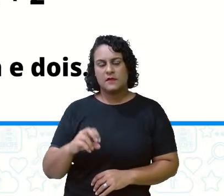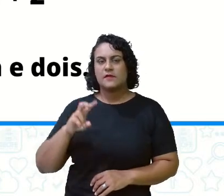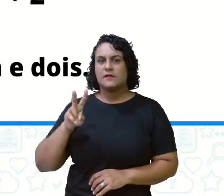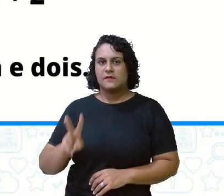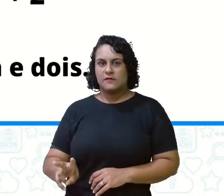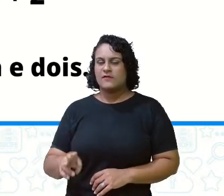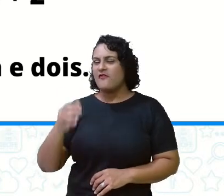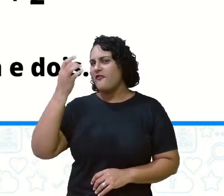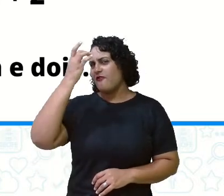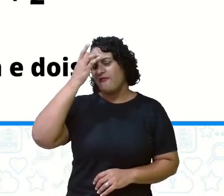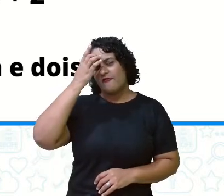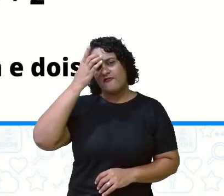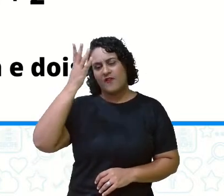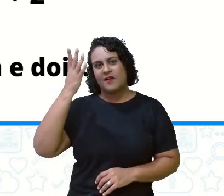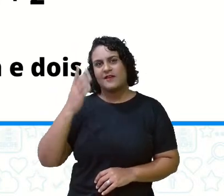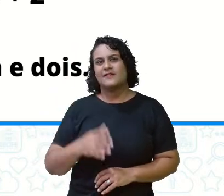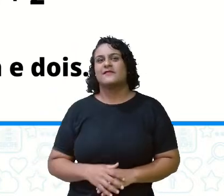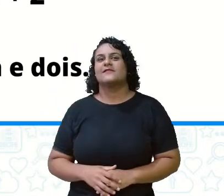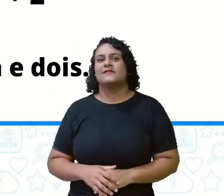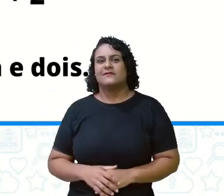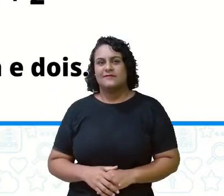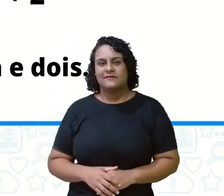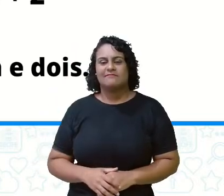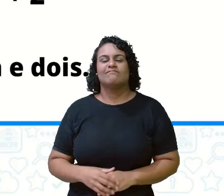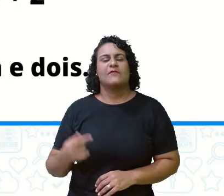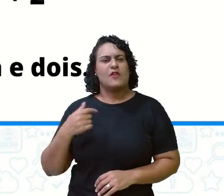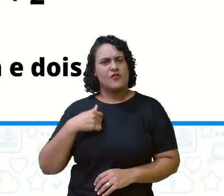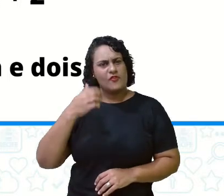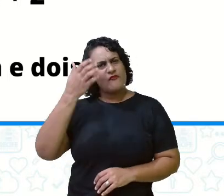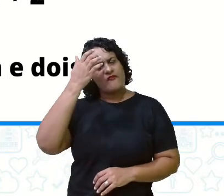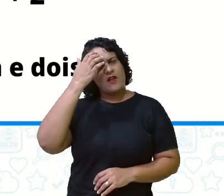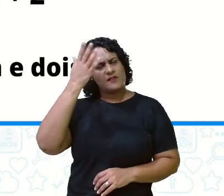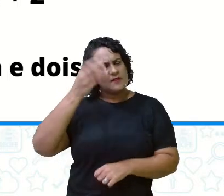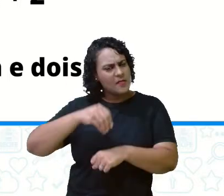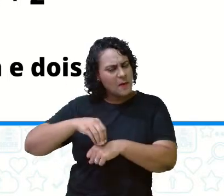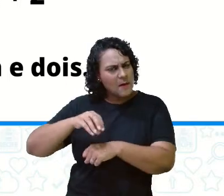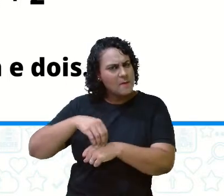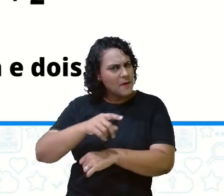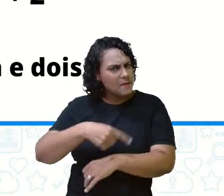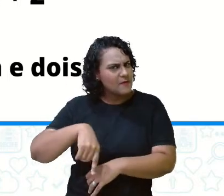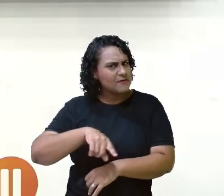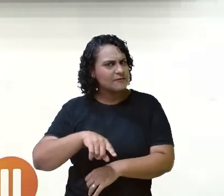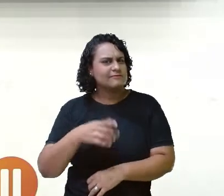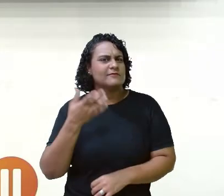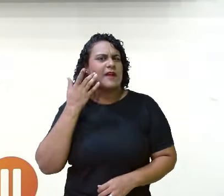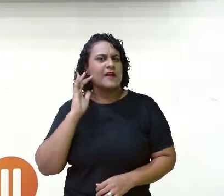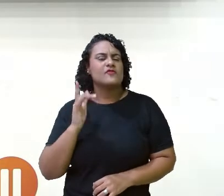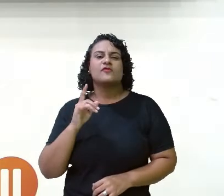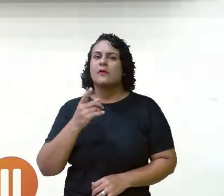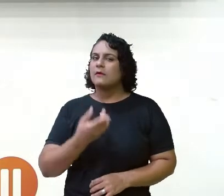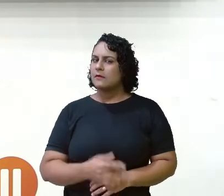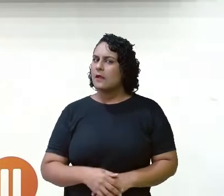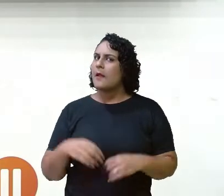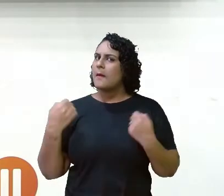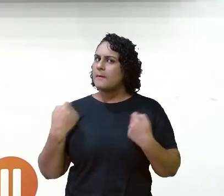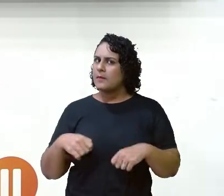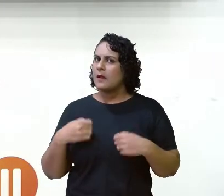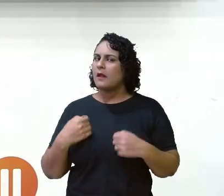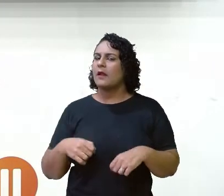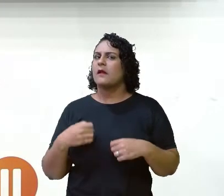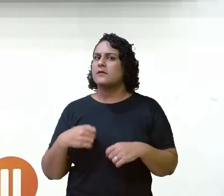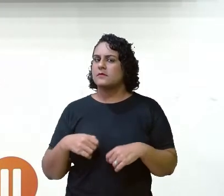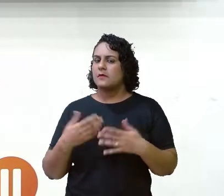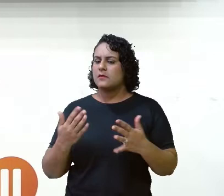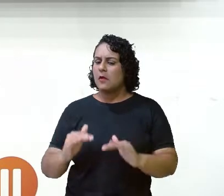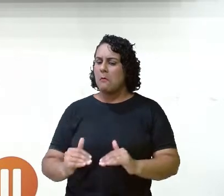1992. Fácil demais. Eu estou facilitando demais. Estou achando que preciso elevar o nível para as